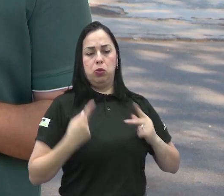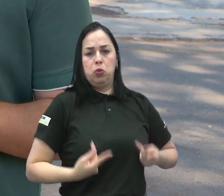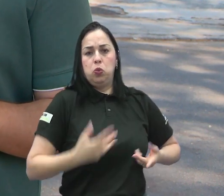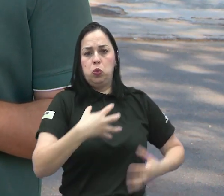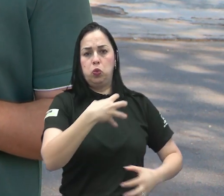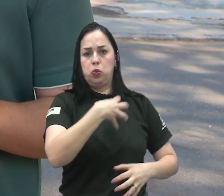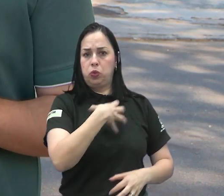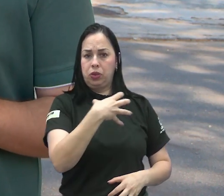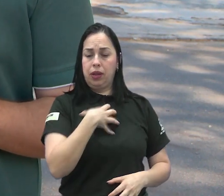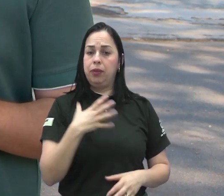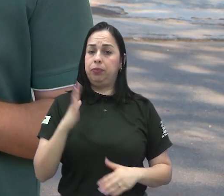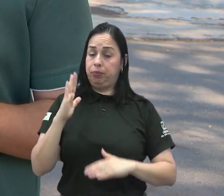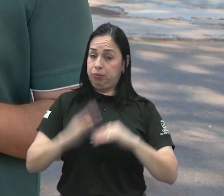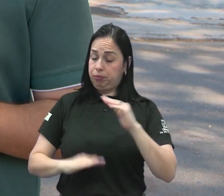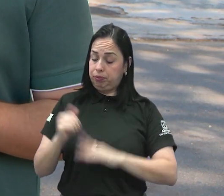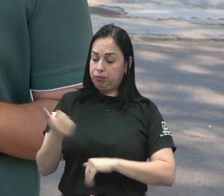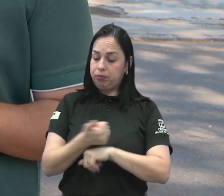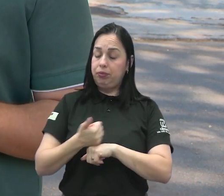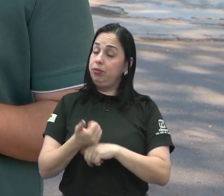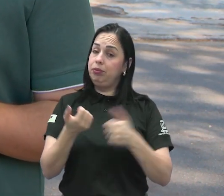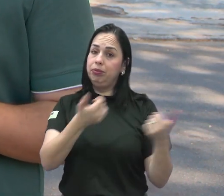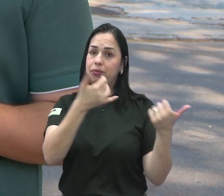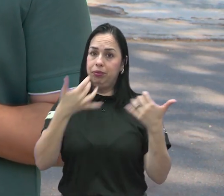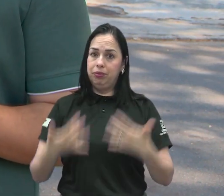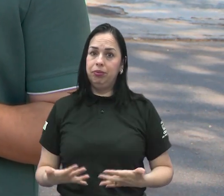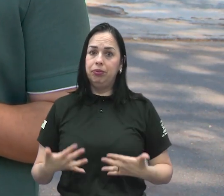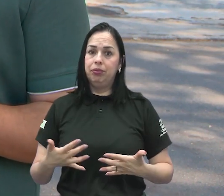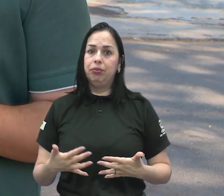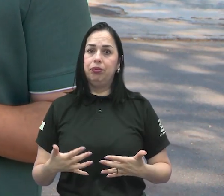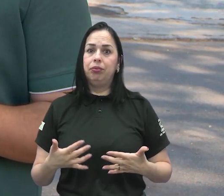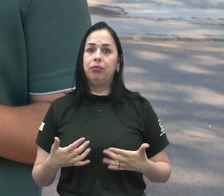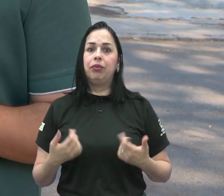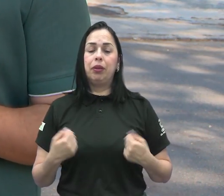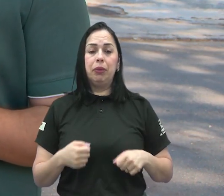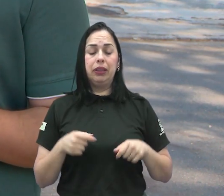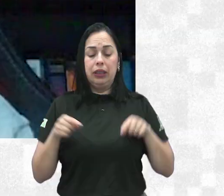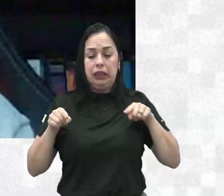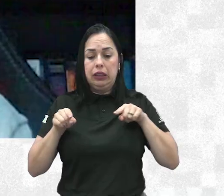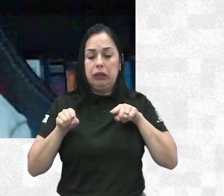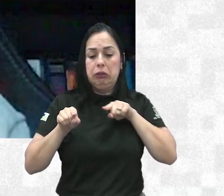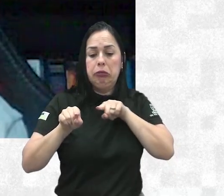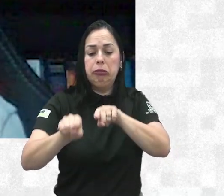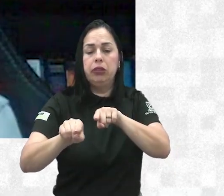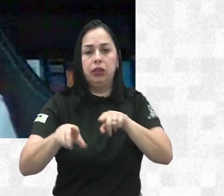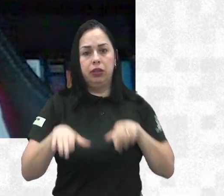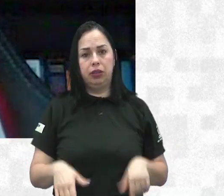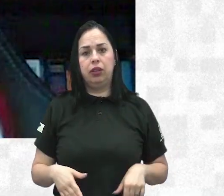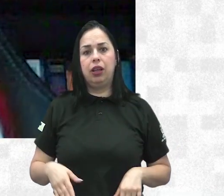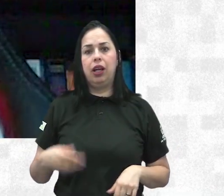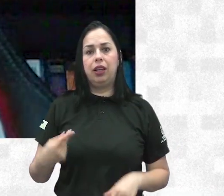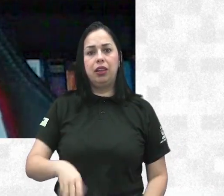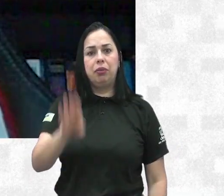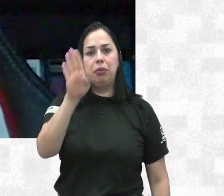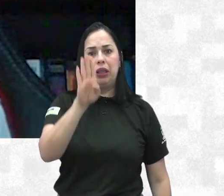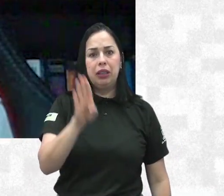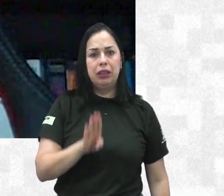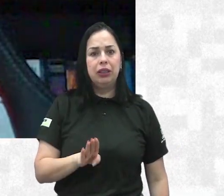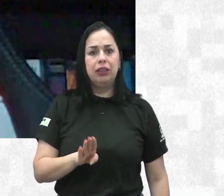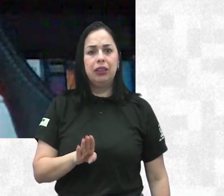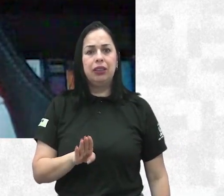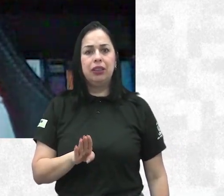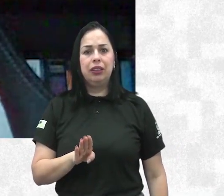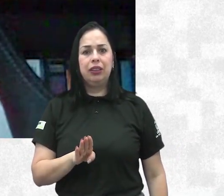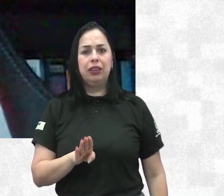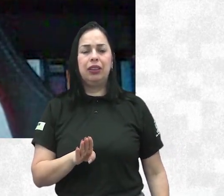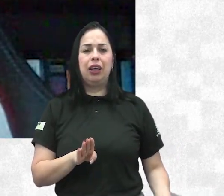lado humano? Para os especialistas, é preciso tirar um atraso. É que o Brasil ainda tem tarefas